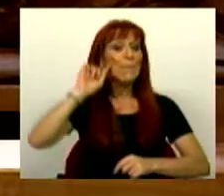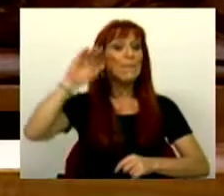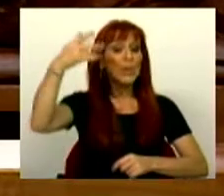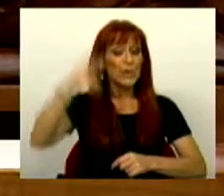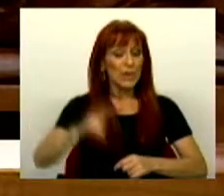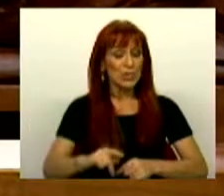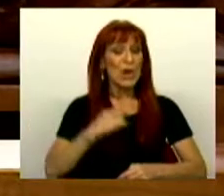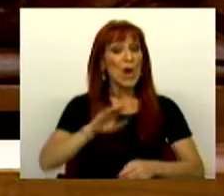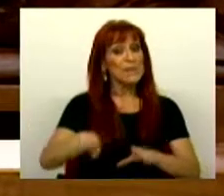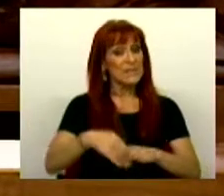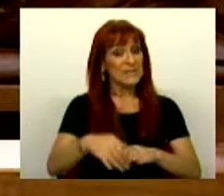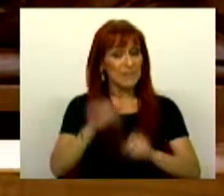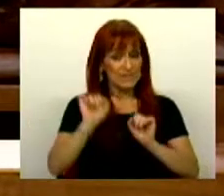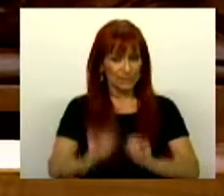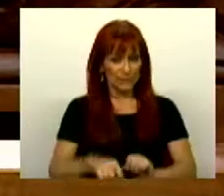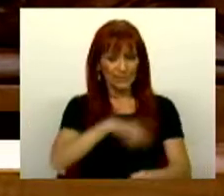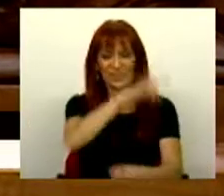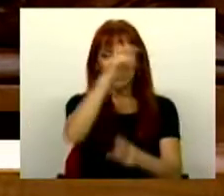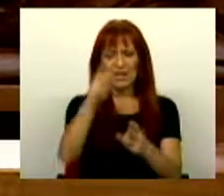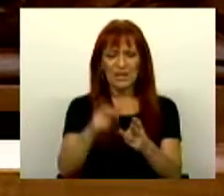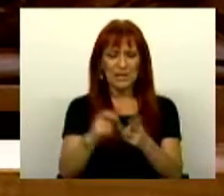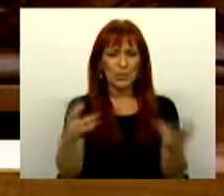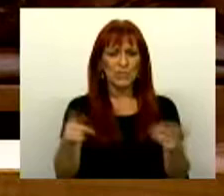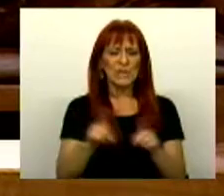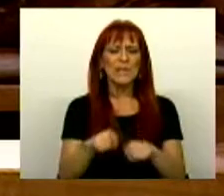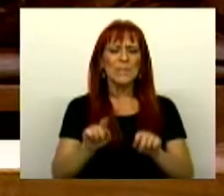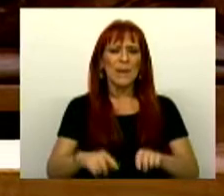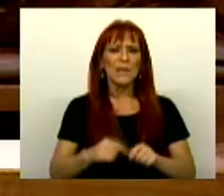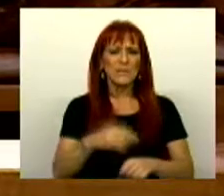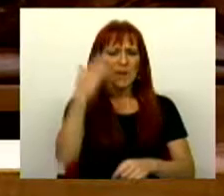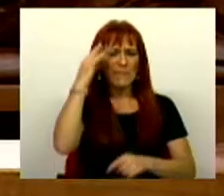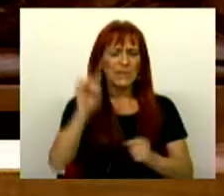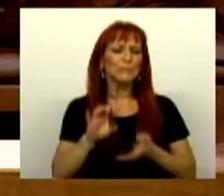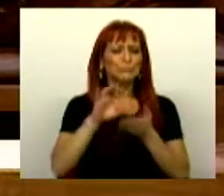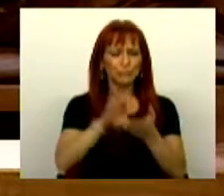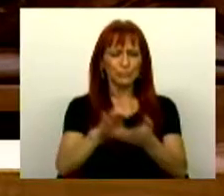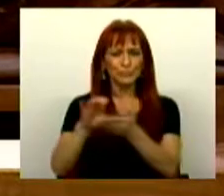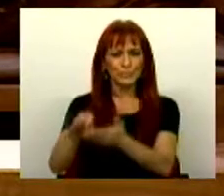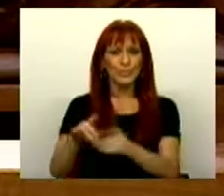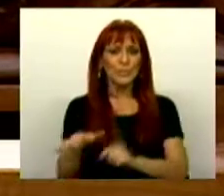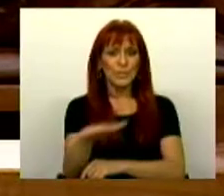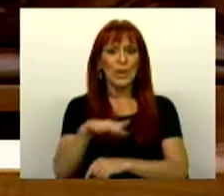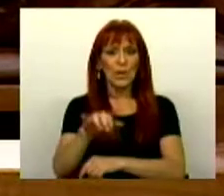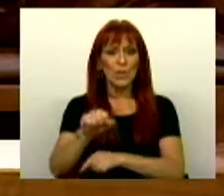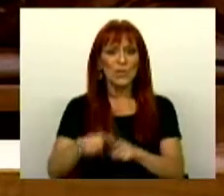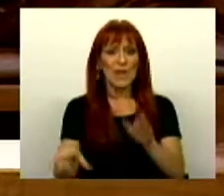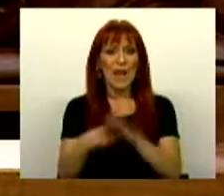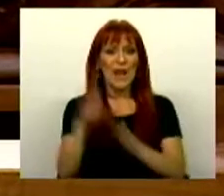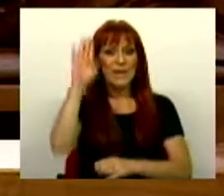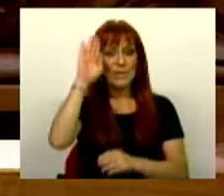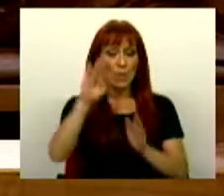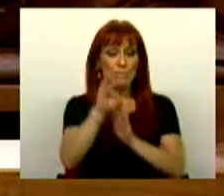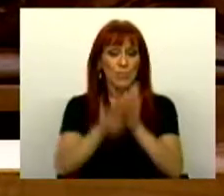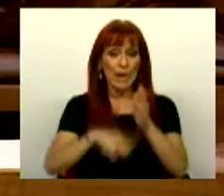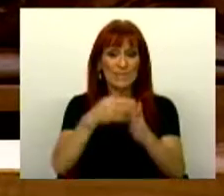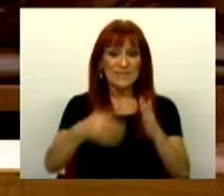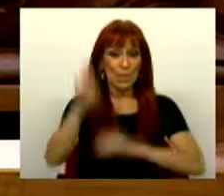da nossa participação. E terceiro, foi ainda previsto financiamento no âmbito da Lei de Programação